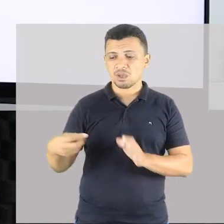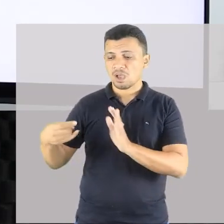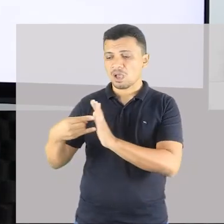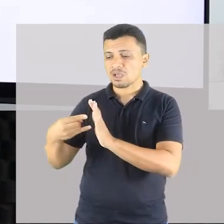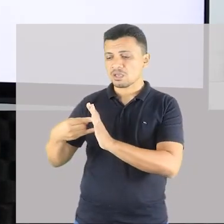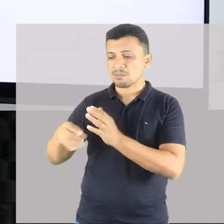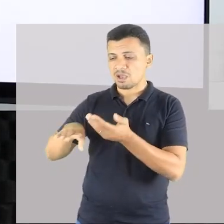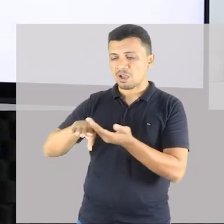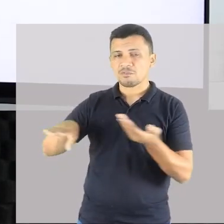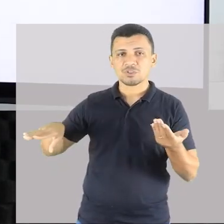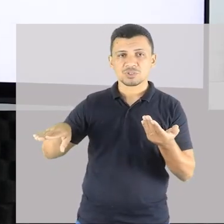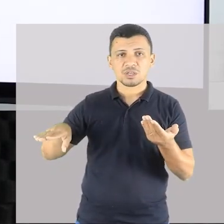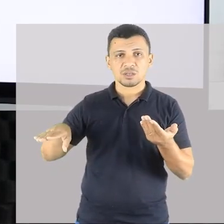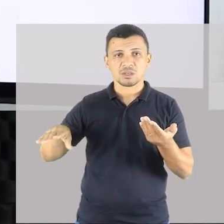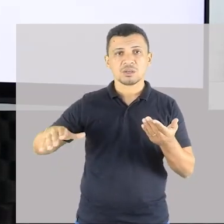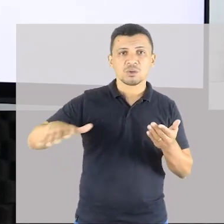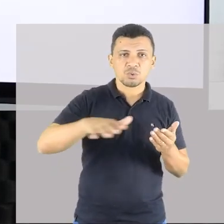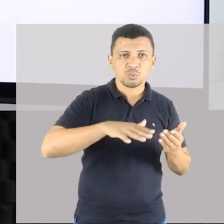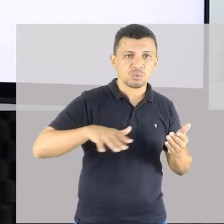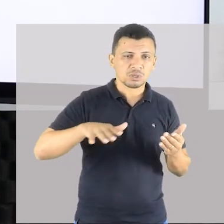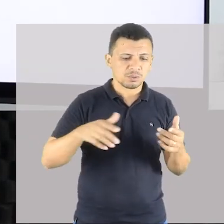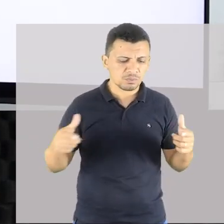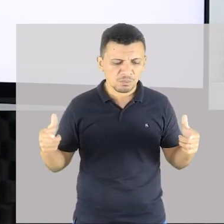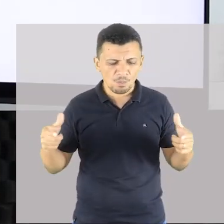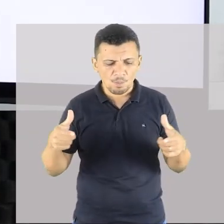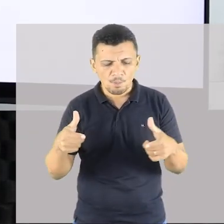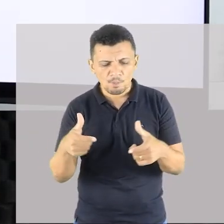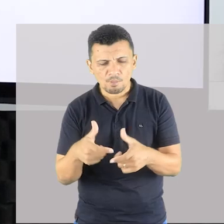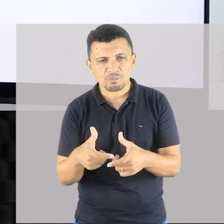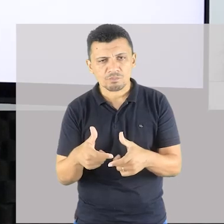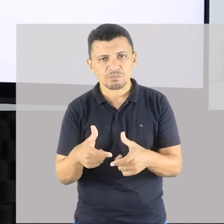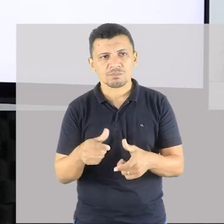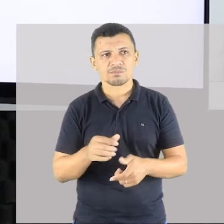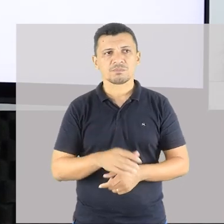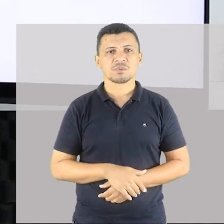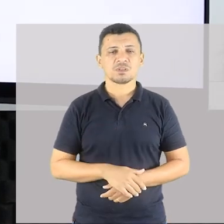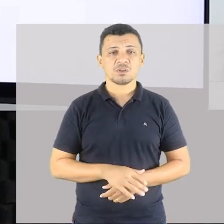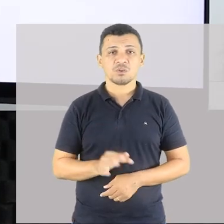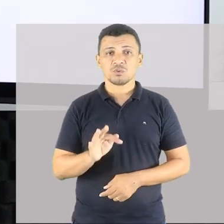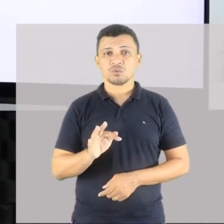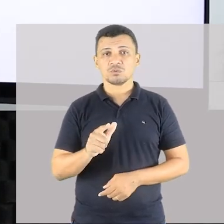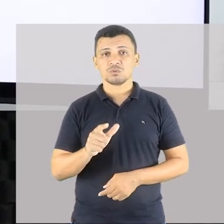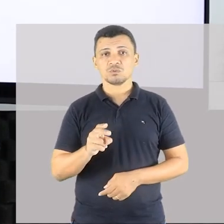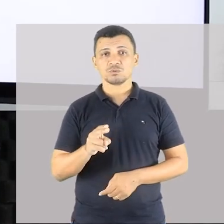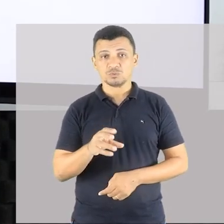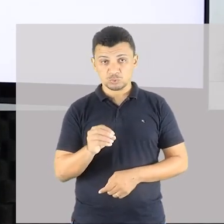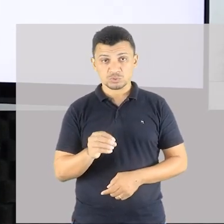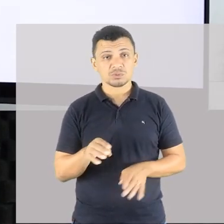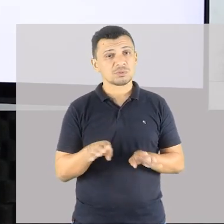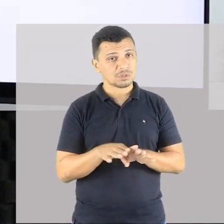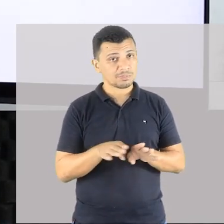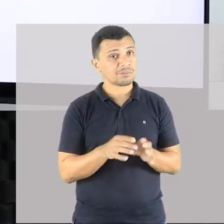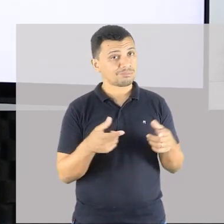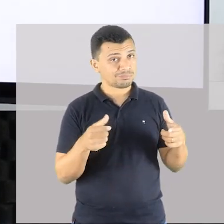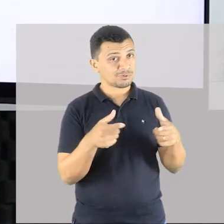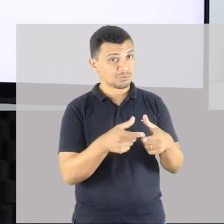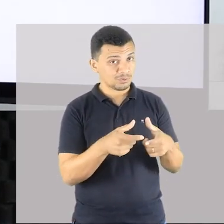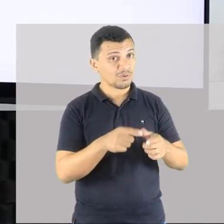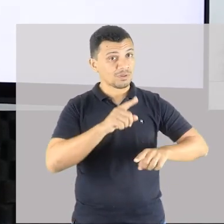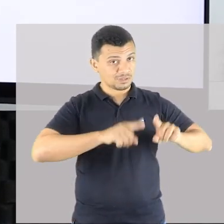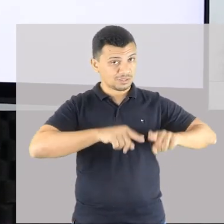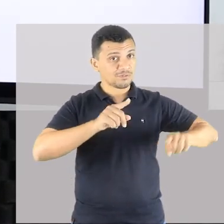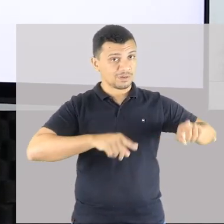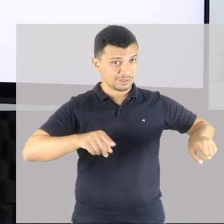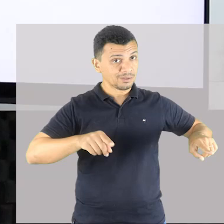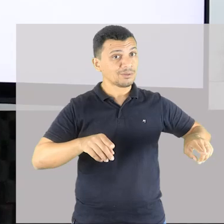campo diminui. Diminui o campo, diminui o fluxo. Se diminui o fluxo, está variando também o fluxo. Se